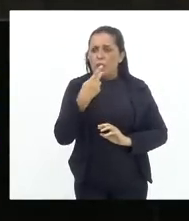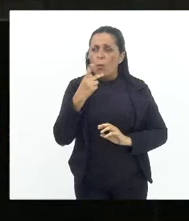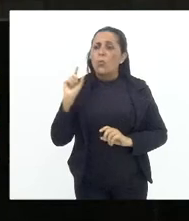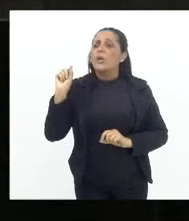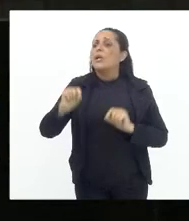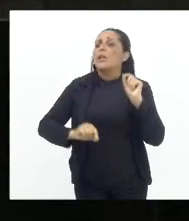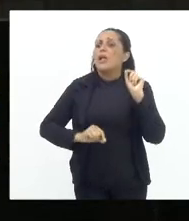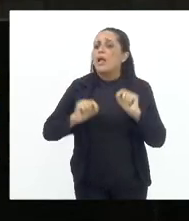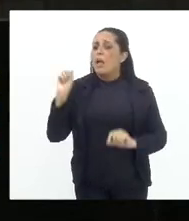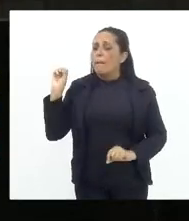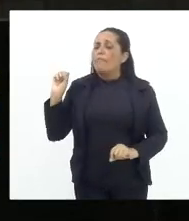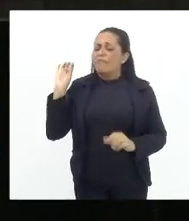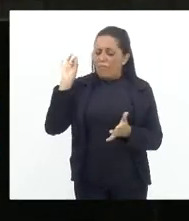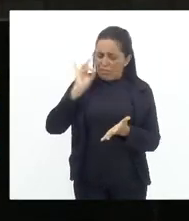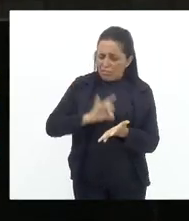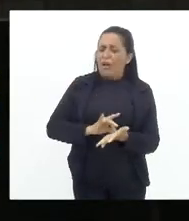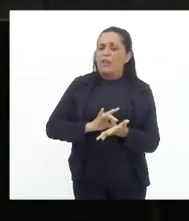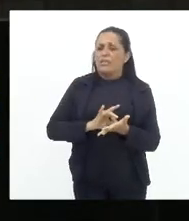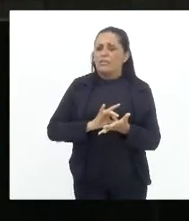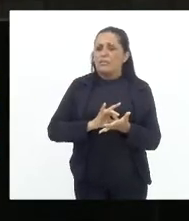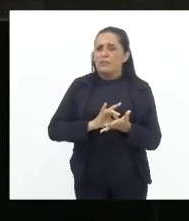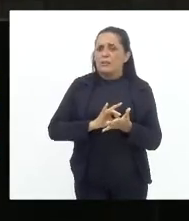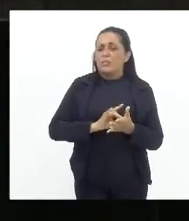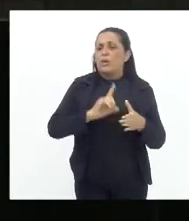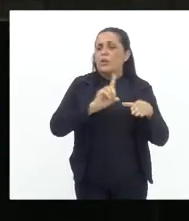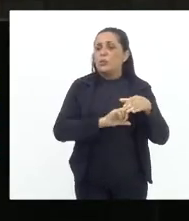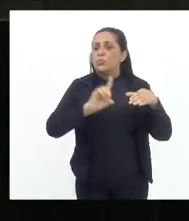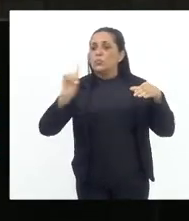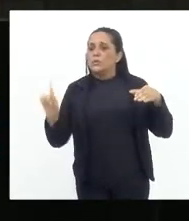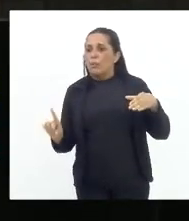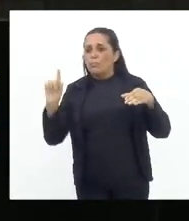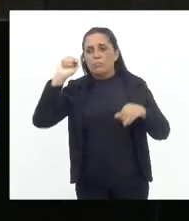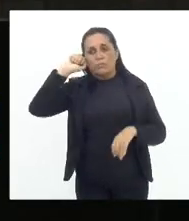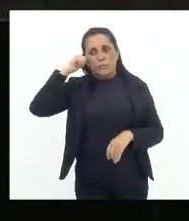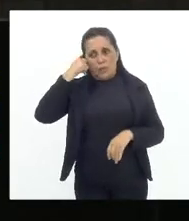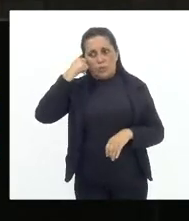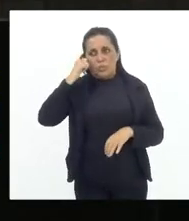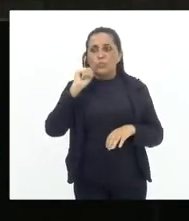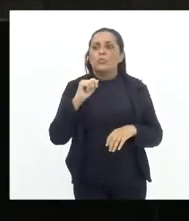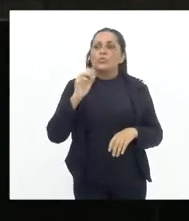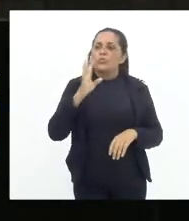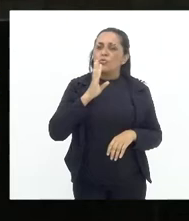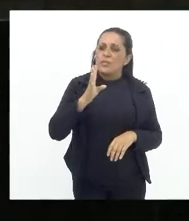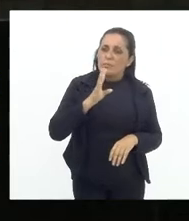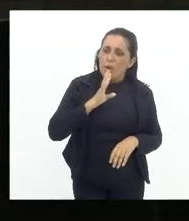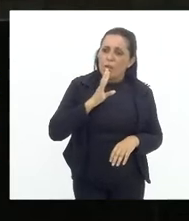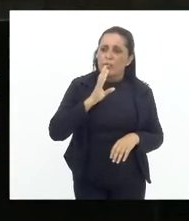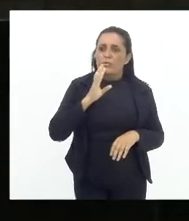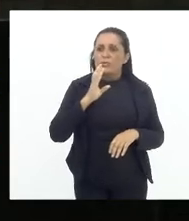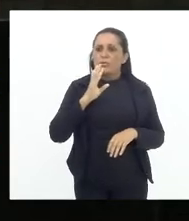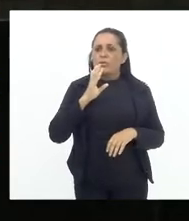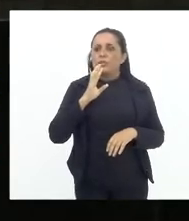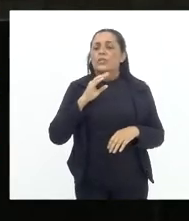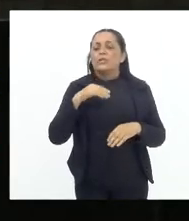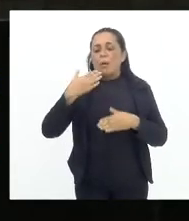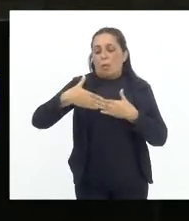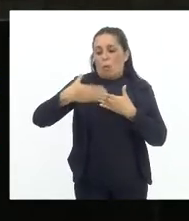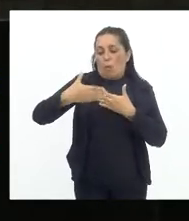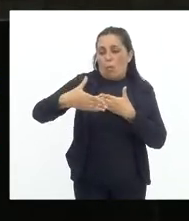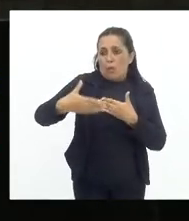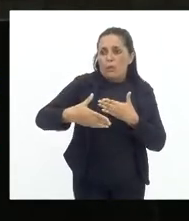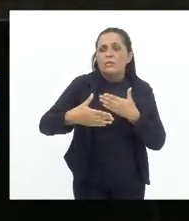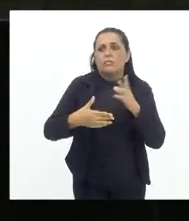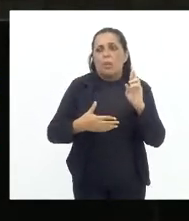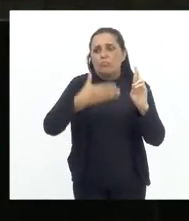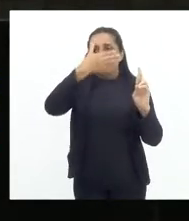sobre uma realidade muito concreta de exclusão das pessoas pretas dos polos do conhecimento e consequente consequentemente